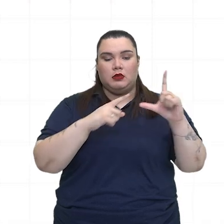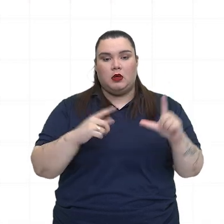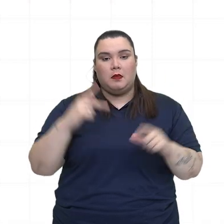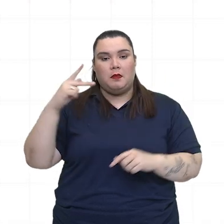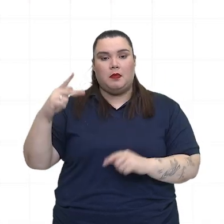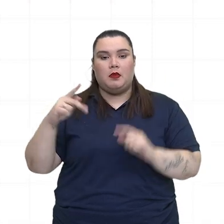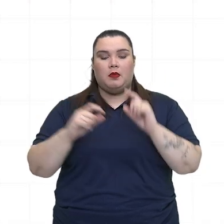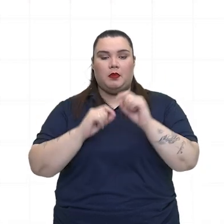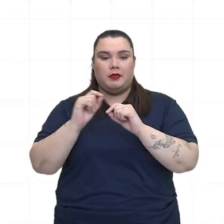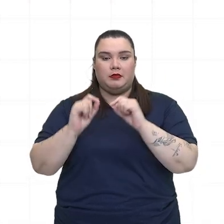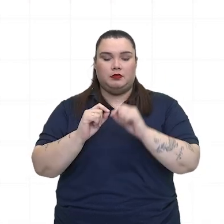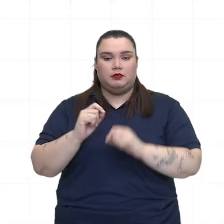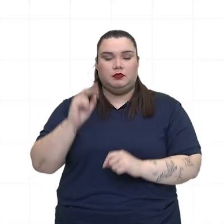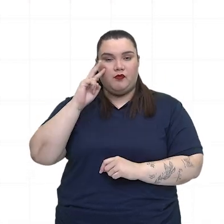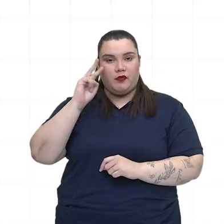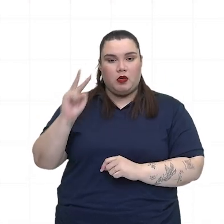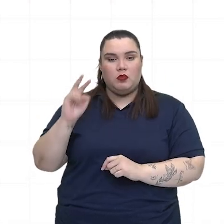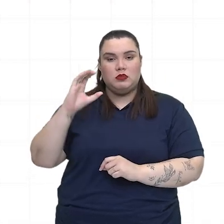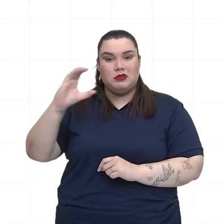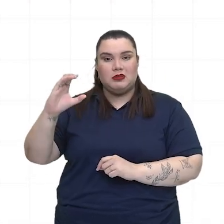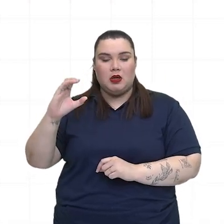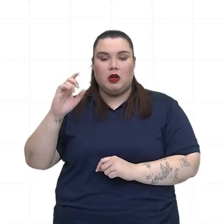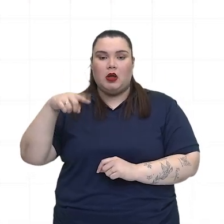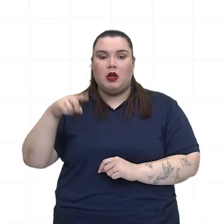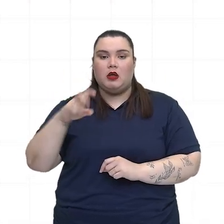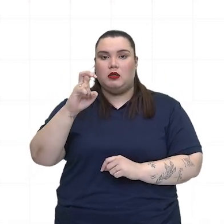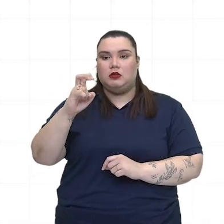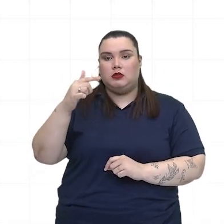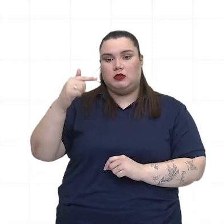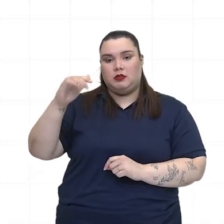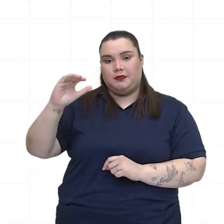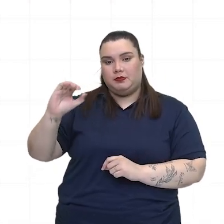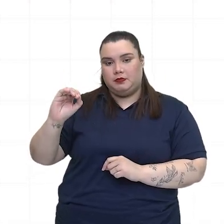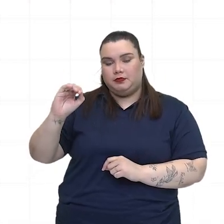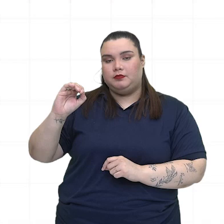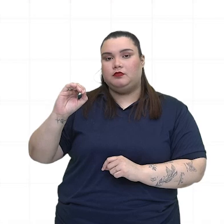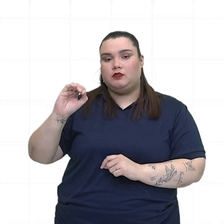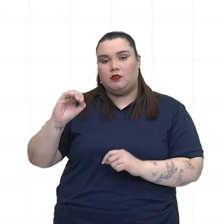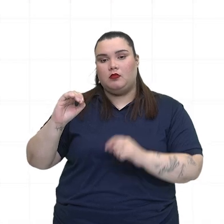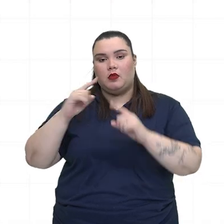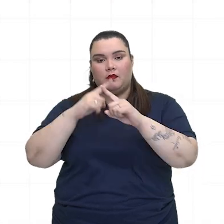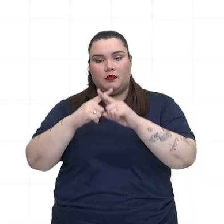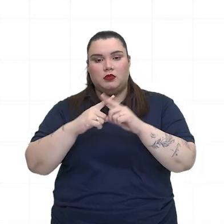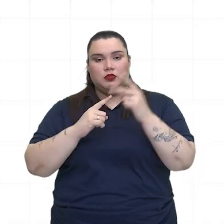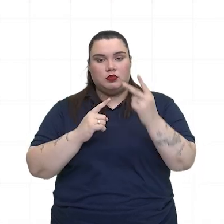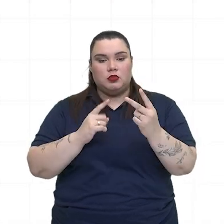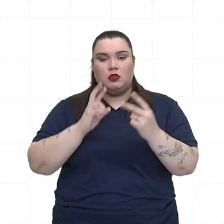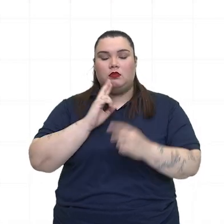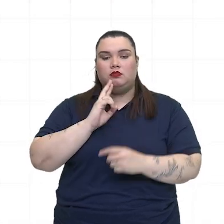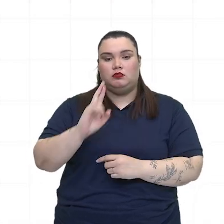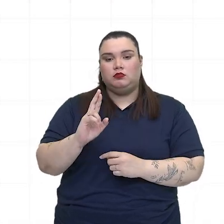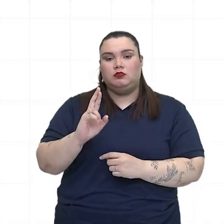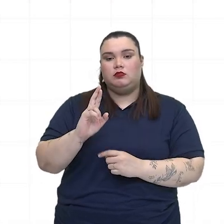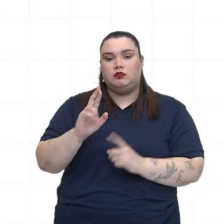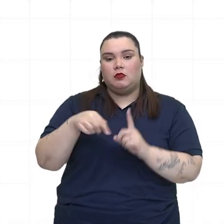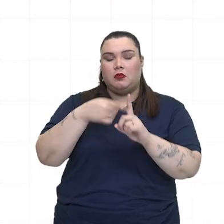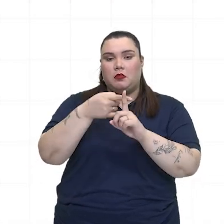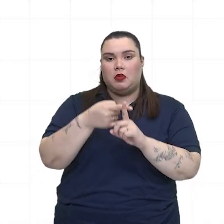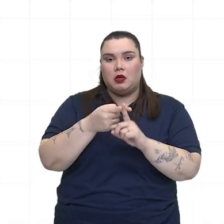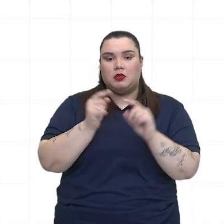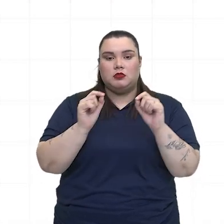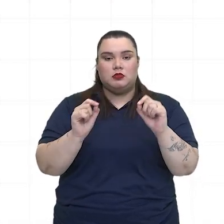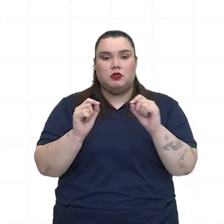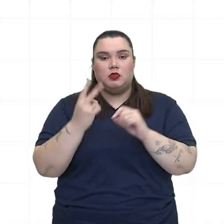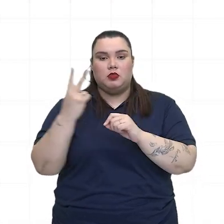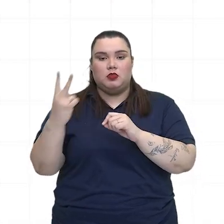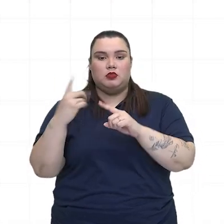ser o perímetro? Nós sabemos que o comprimento é quanto? 570, vamos multiplicá-lo por 2, somado pela